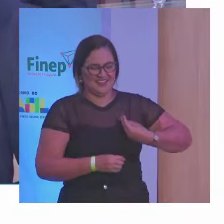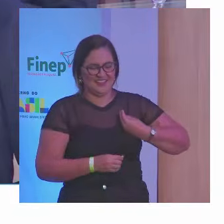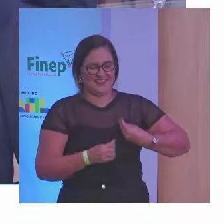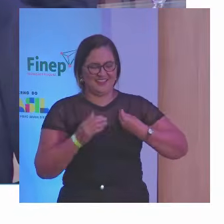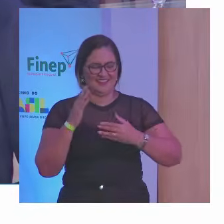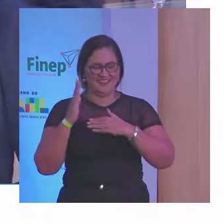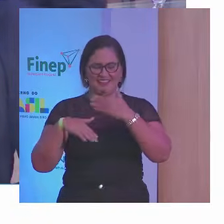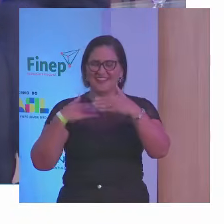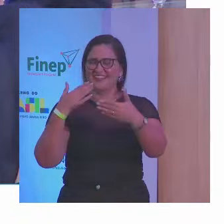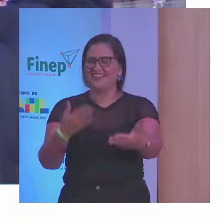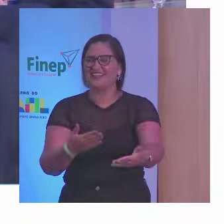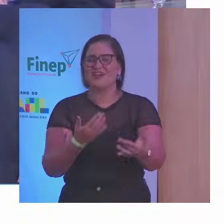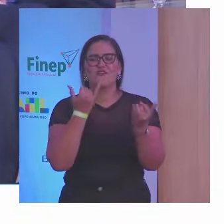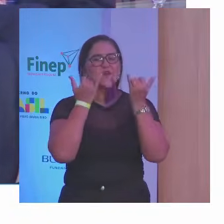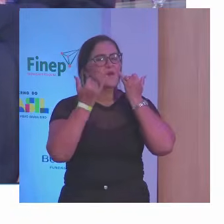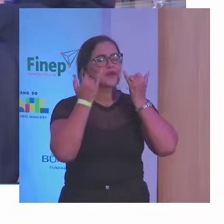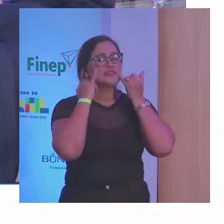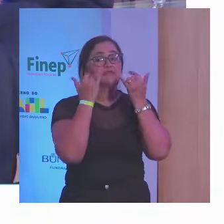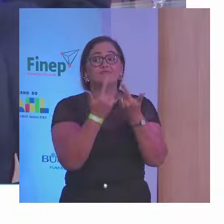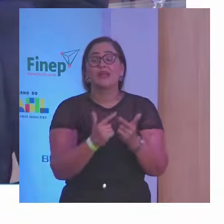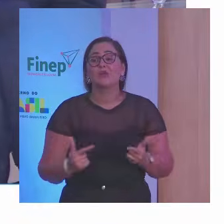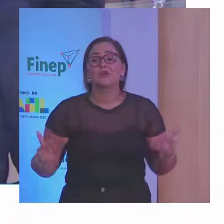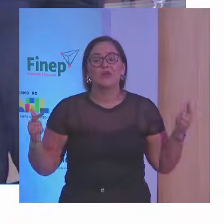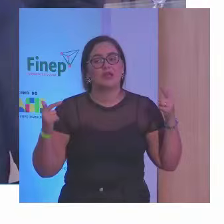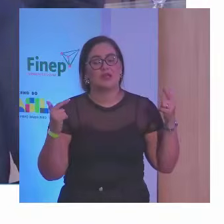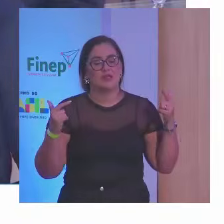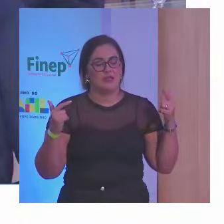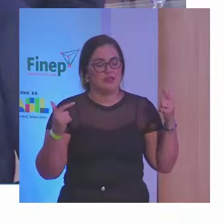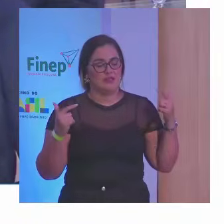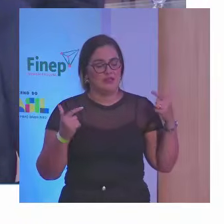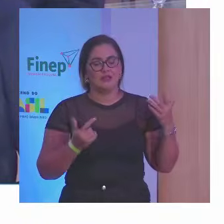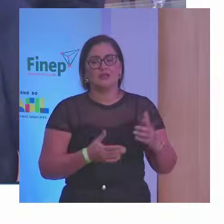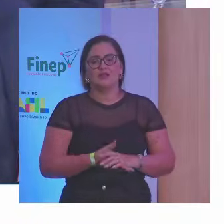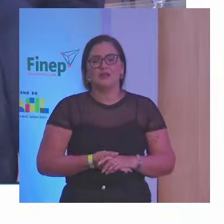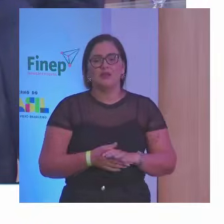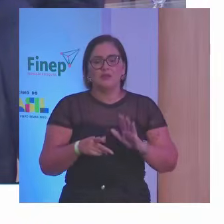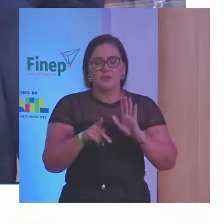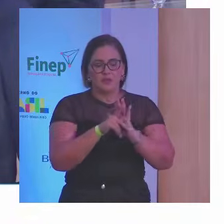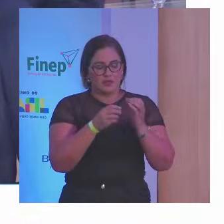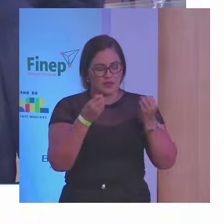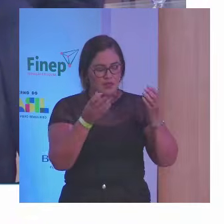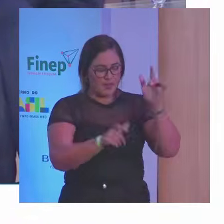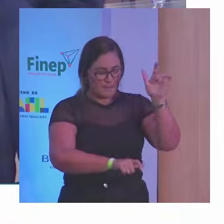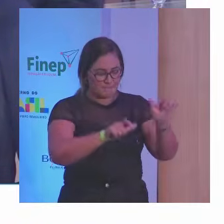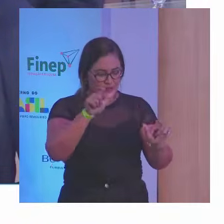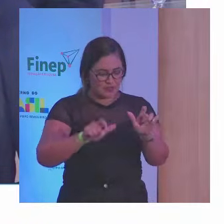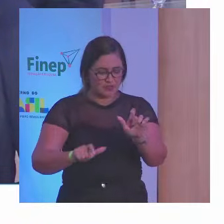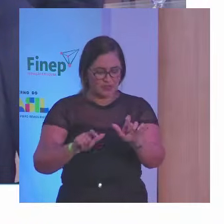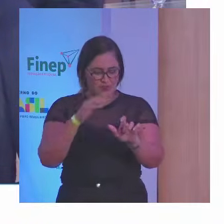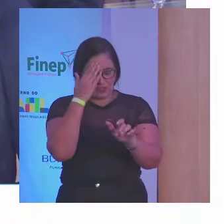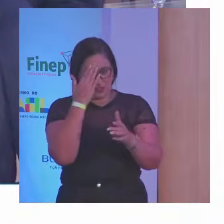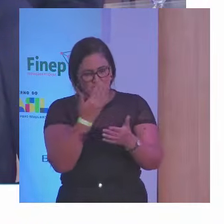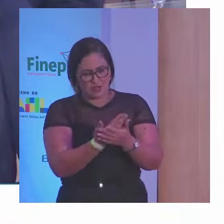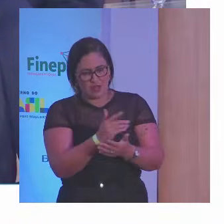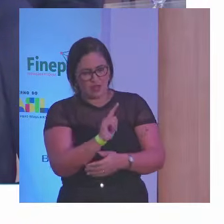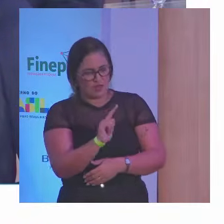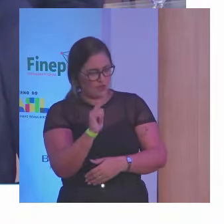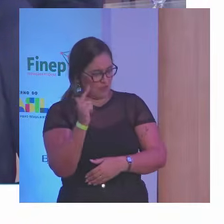processo de desinformação, que é um processo deliberado para levar as pessoas a acreditar em